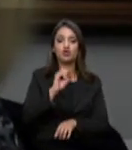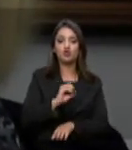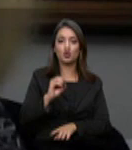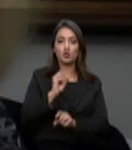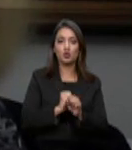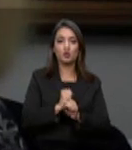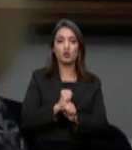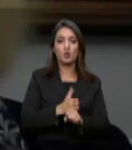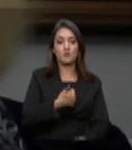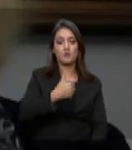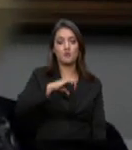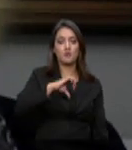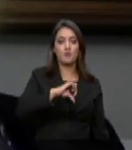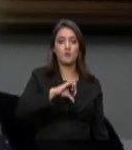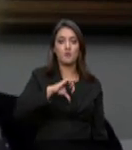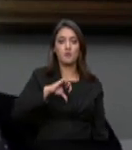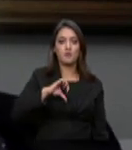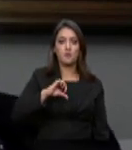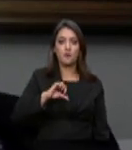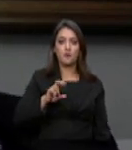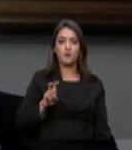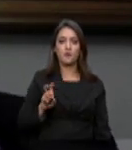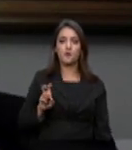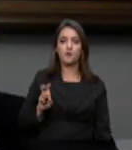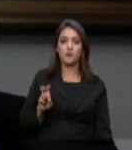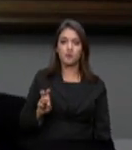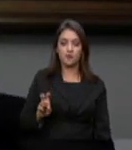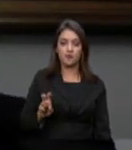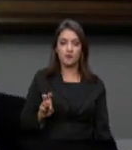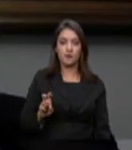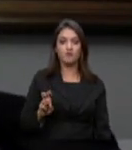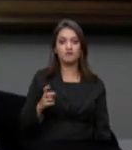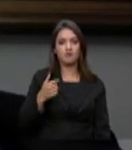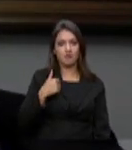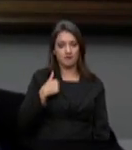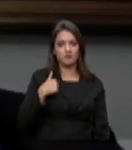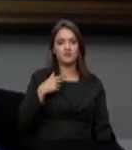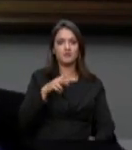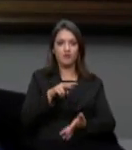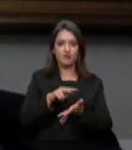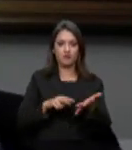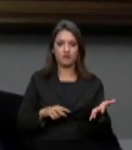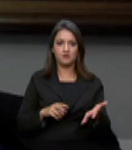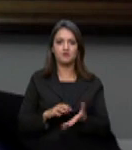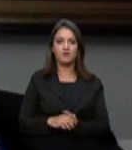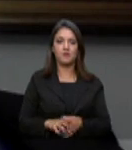de 1995 que eu me permito relembrar